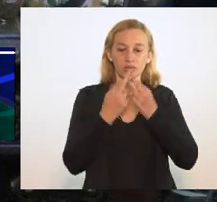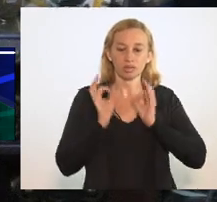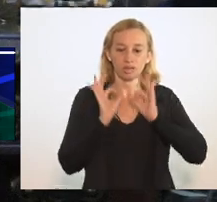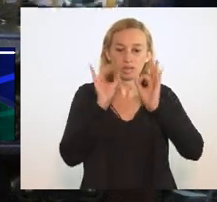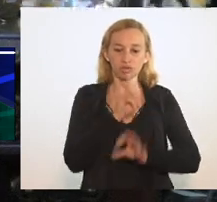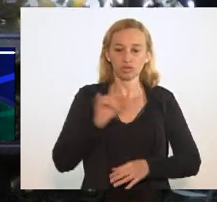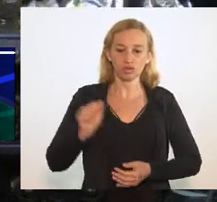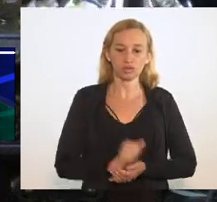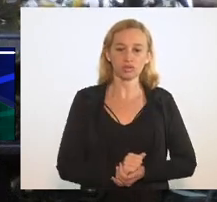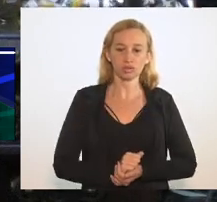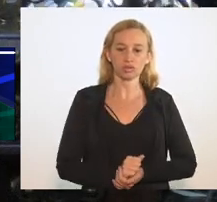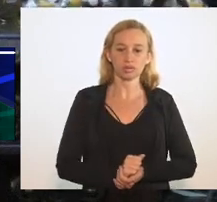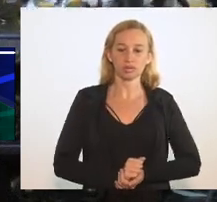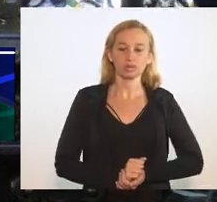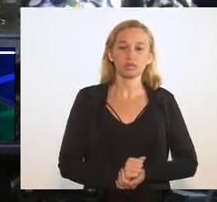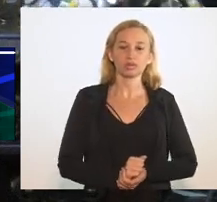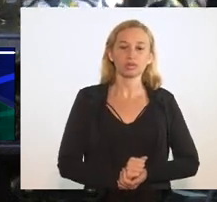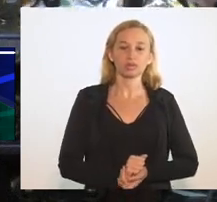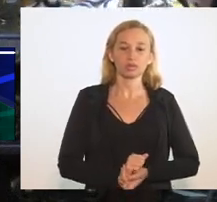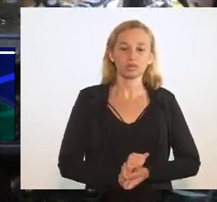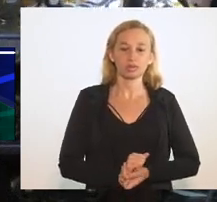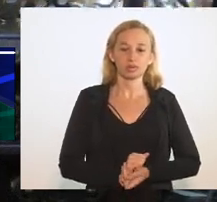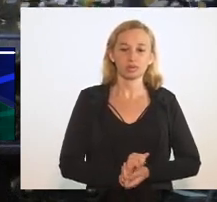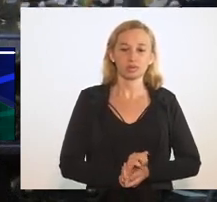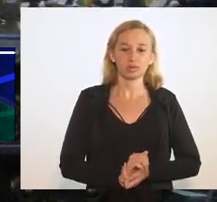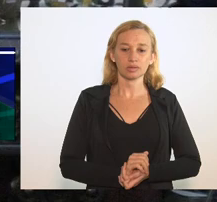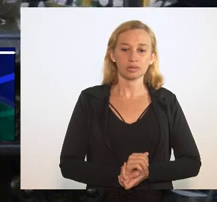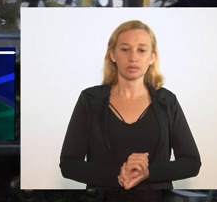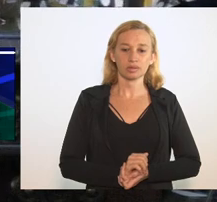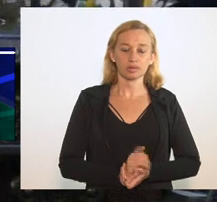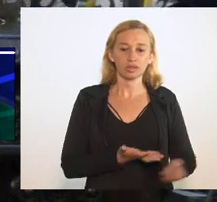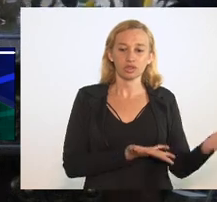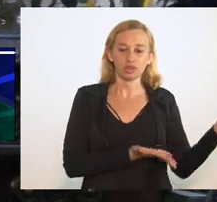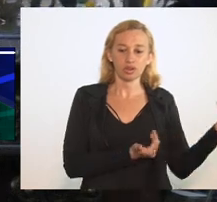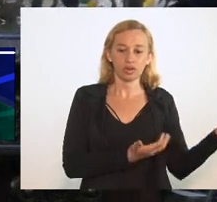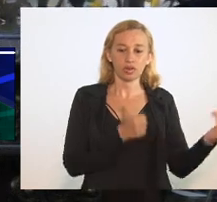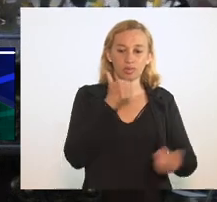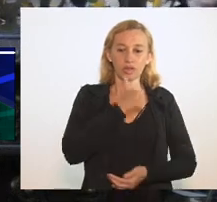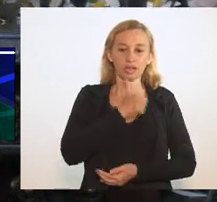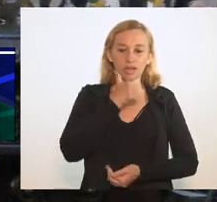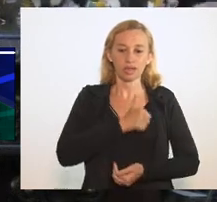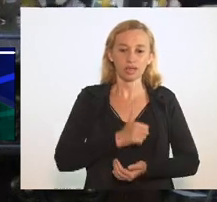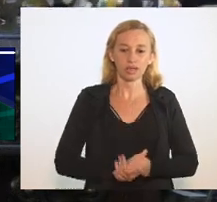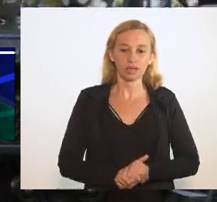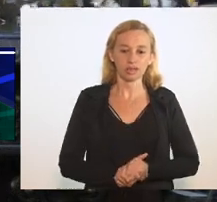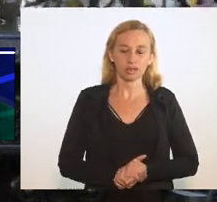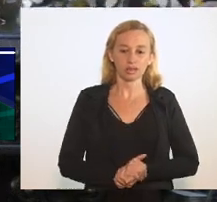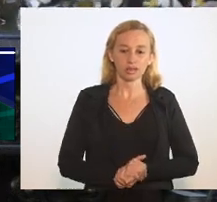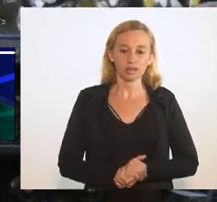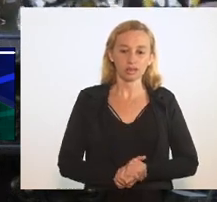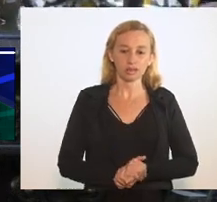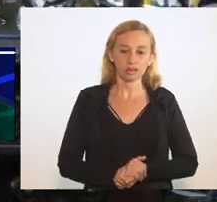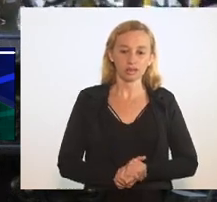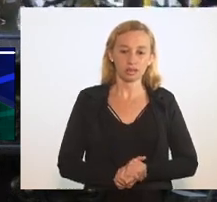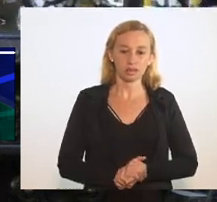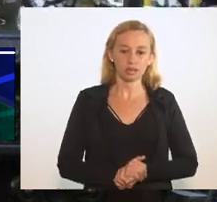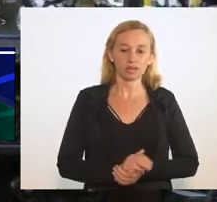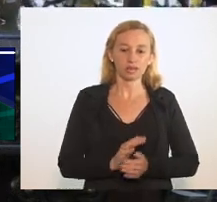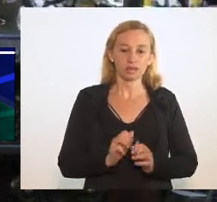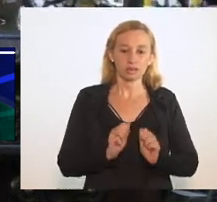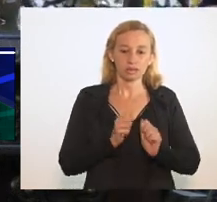A presidência faz uma saudação aqui às jovens mulheres da comunidade Rio das Pedras. Sejam